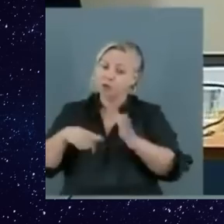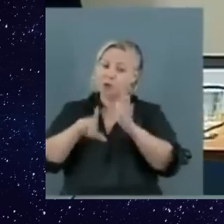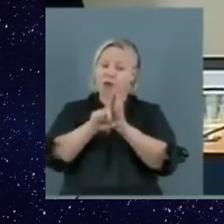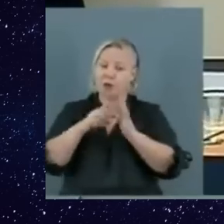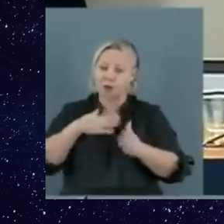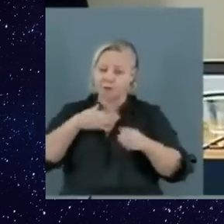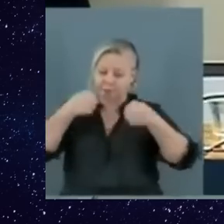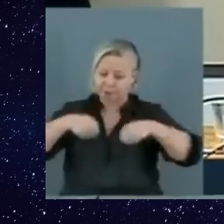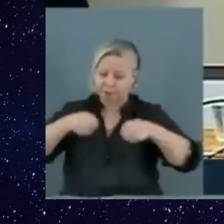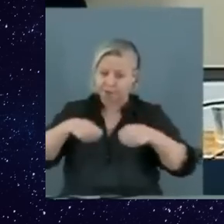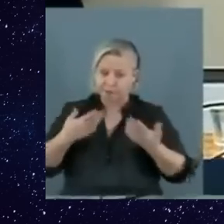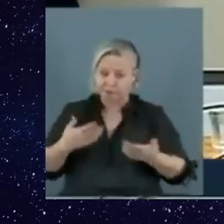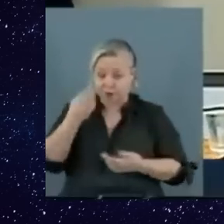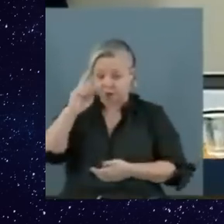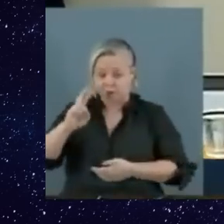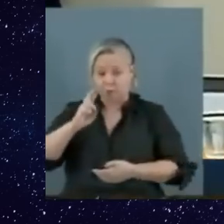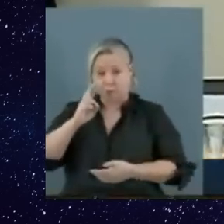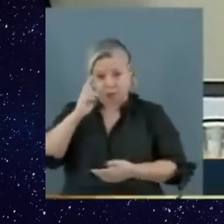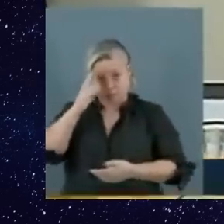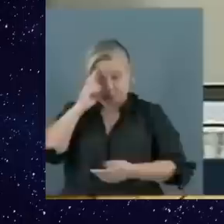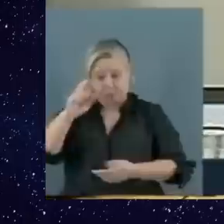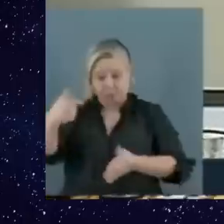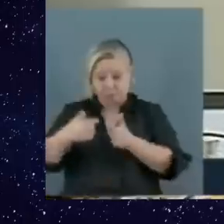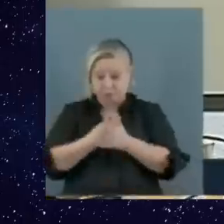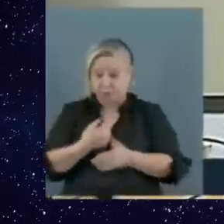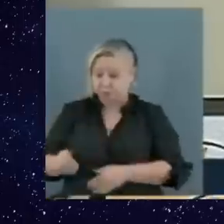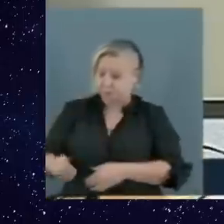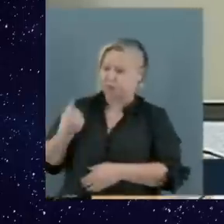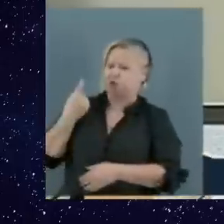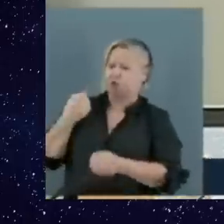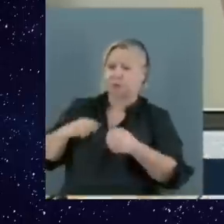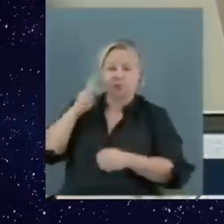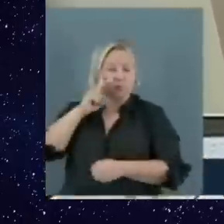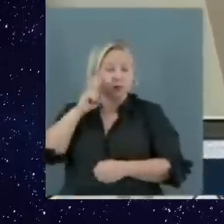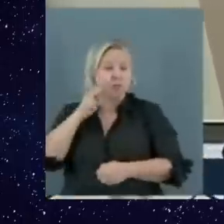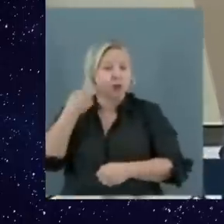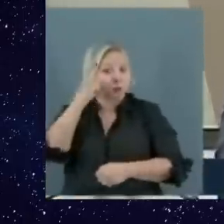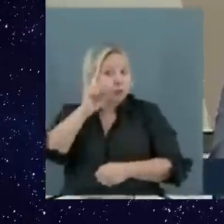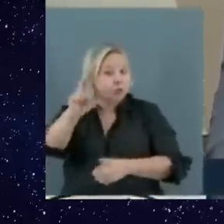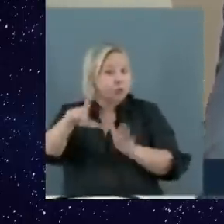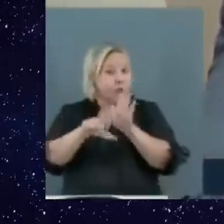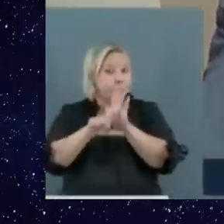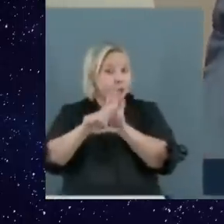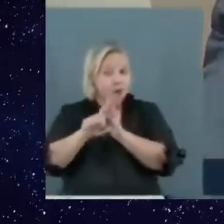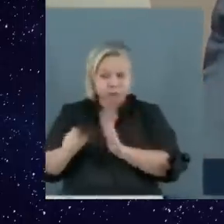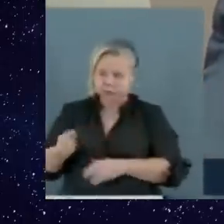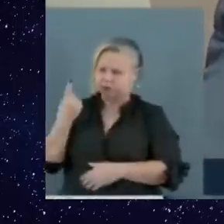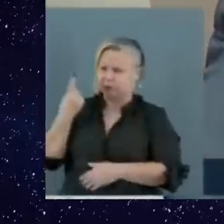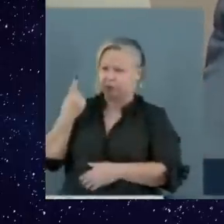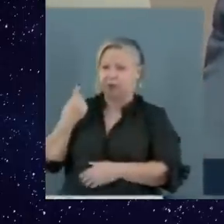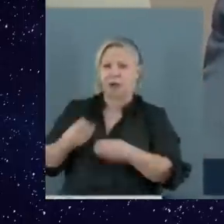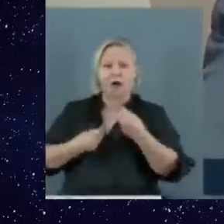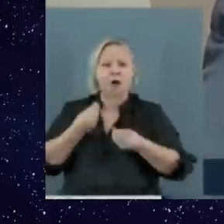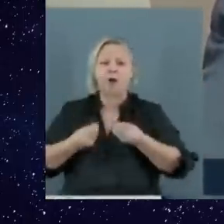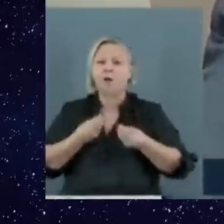dever. Então, se o senhor me faz perguntas esquisitas, eu tenho que lembrar o senhor a lei. Então, o senhor me pergunta... Perguntas esquisitas, ministro? Conte, foi uma